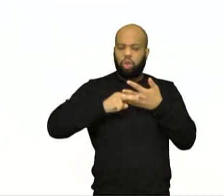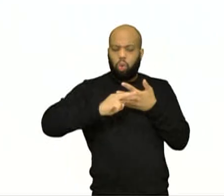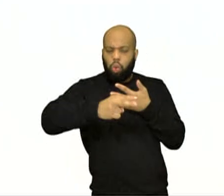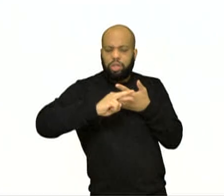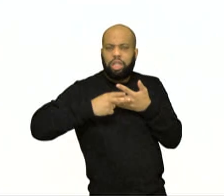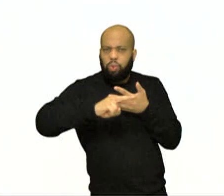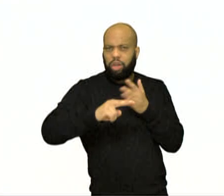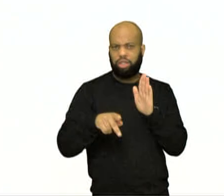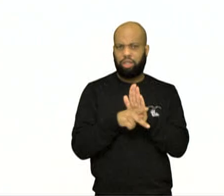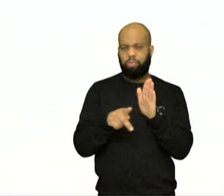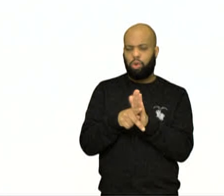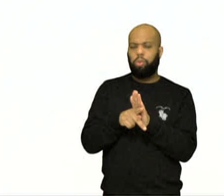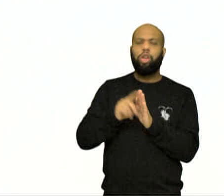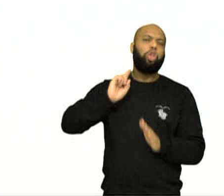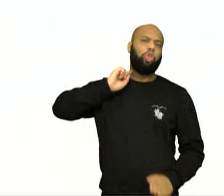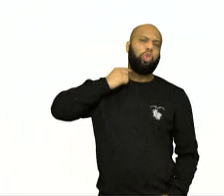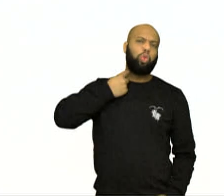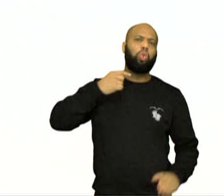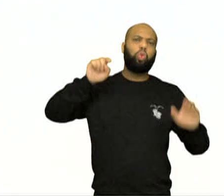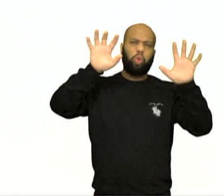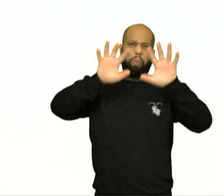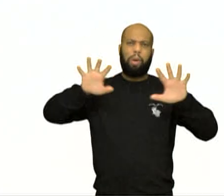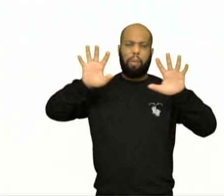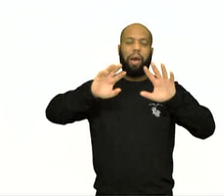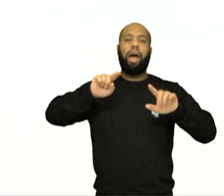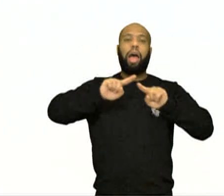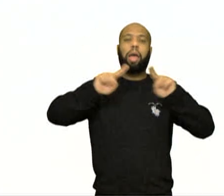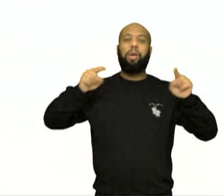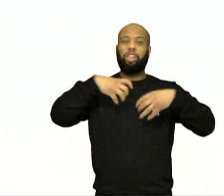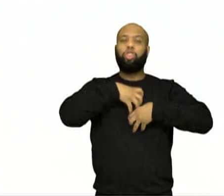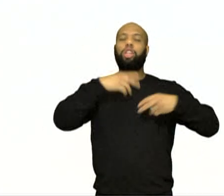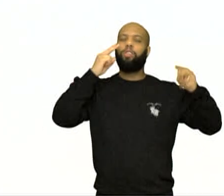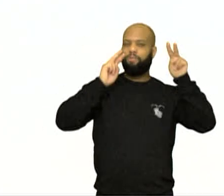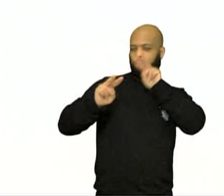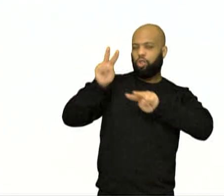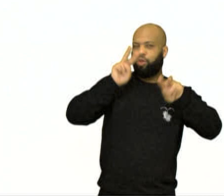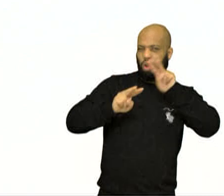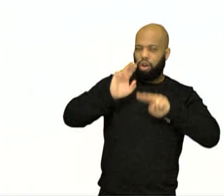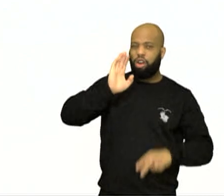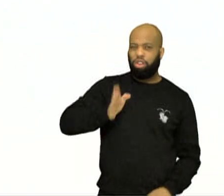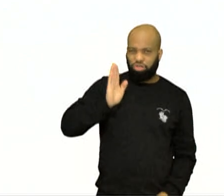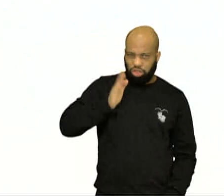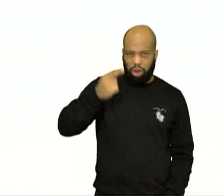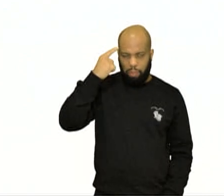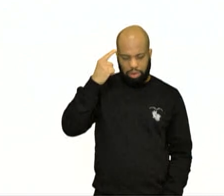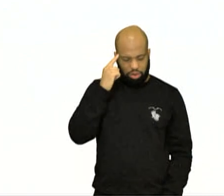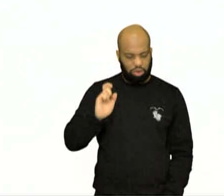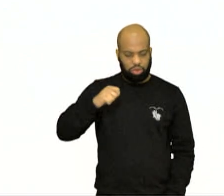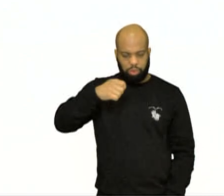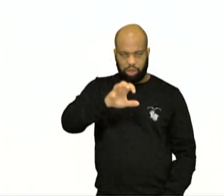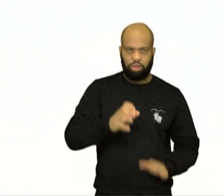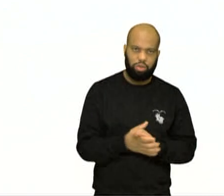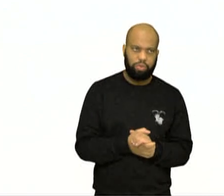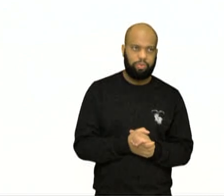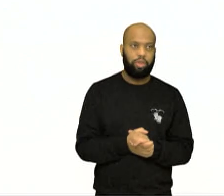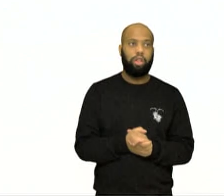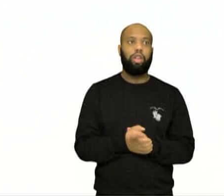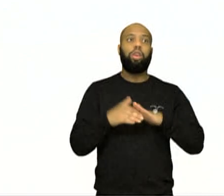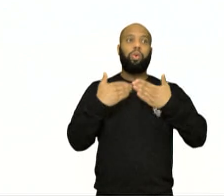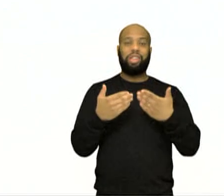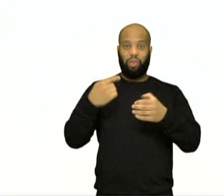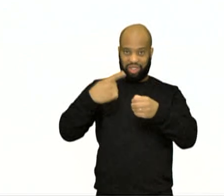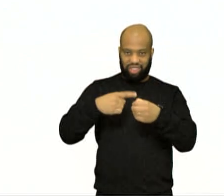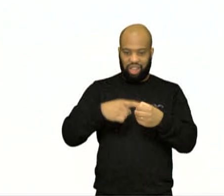poluição visual? O que a gente pode dizer que é consequência desse problema urbano, né? A perda da identidade